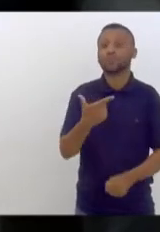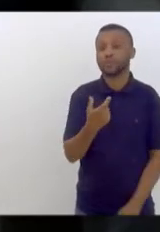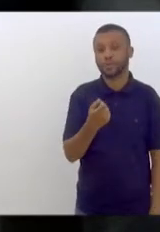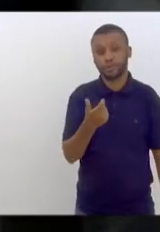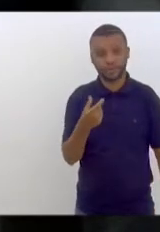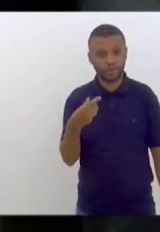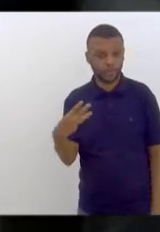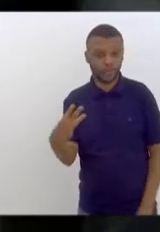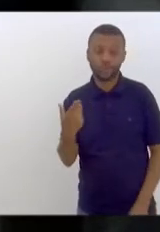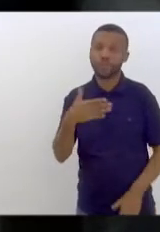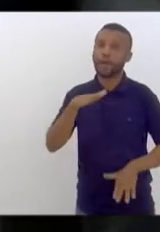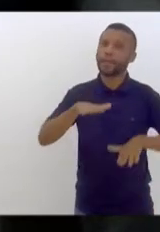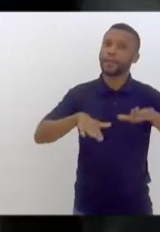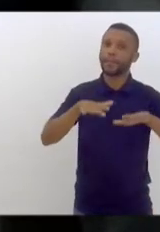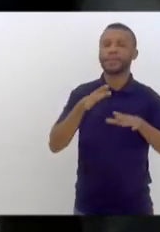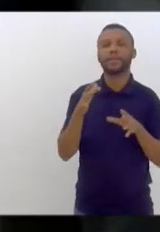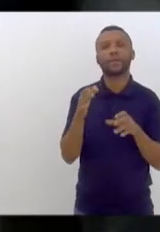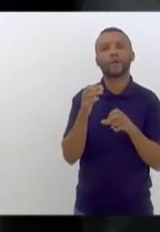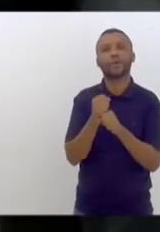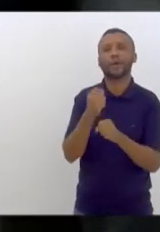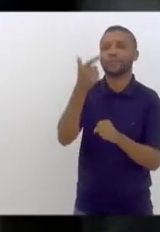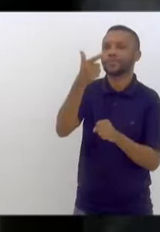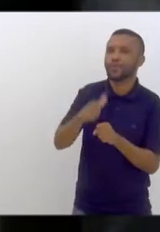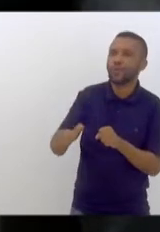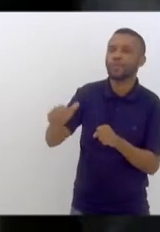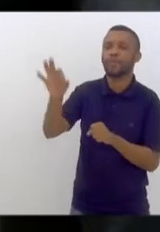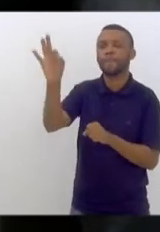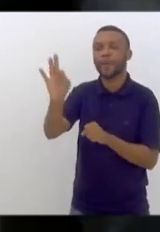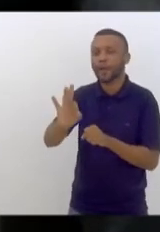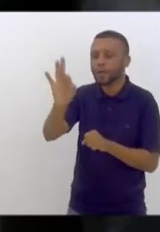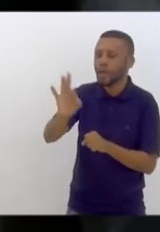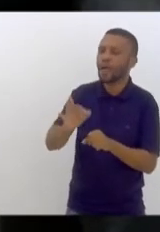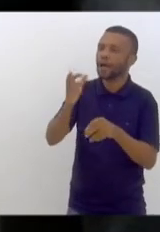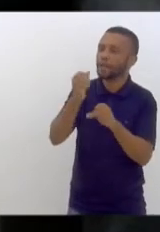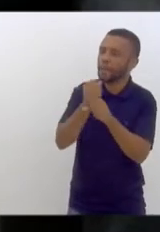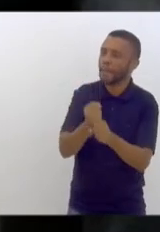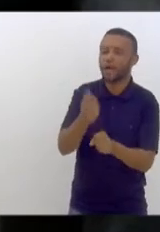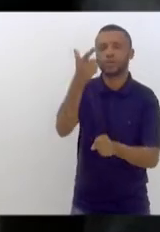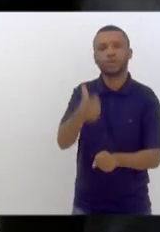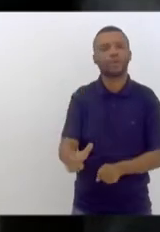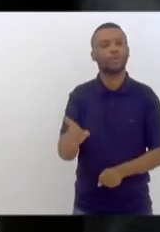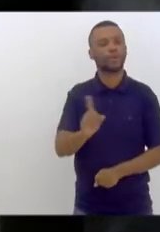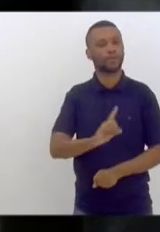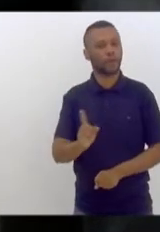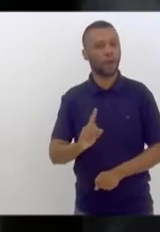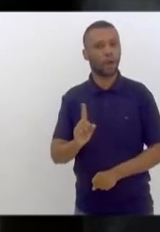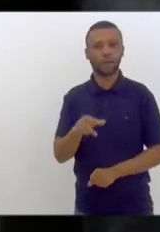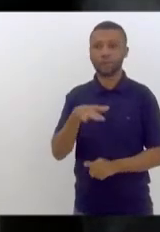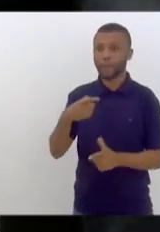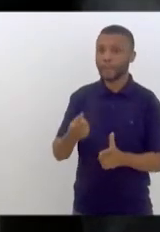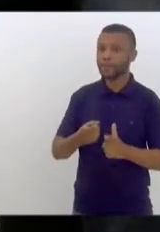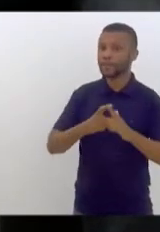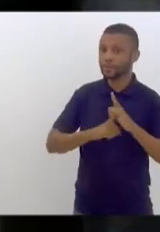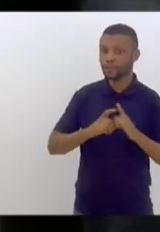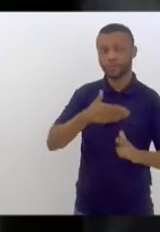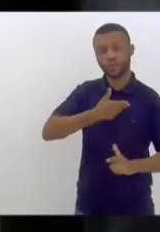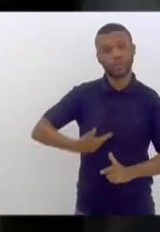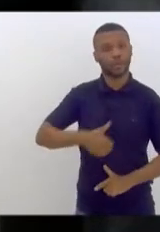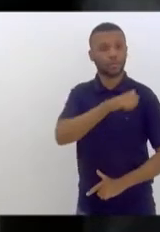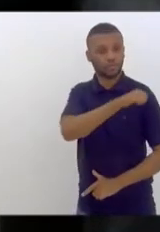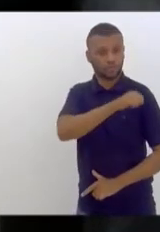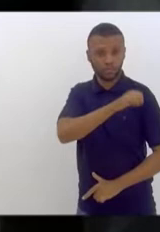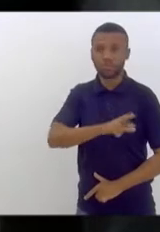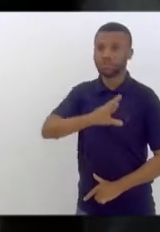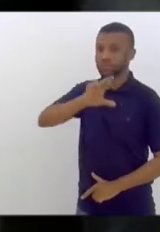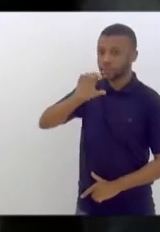depende de recálculo de percentuais. Essa é uma dívida o Estado do Rio de Janeiro,